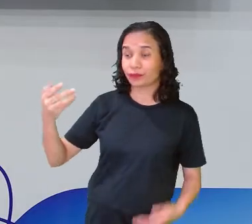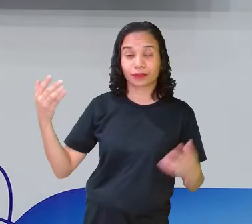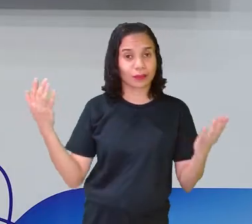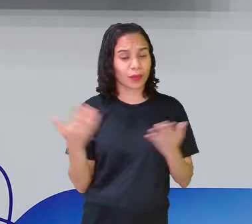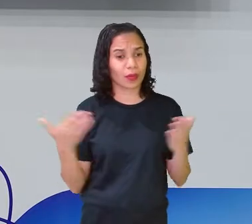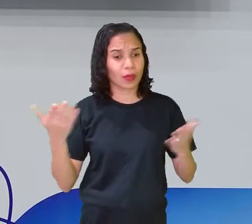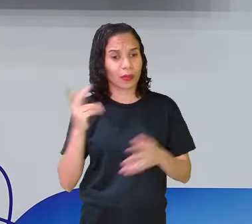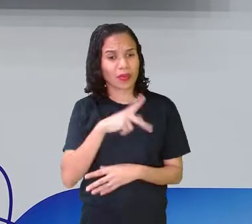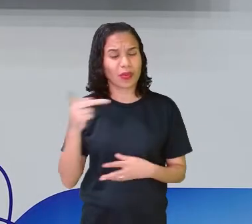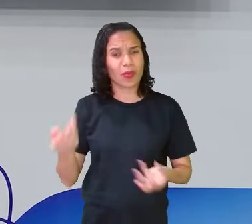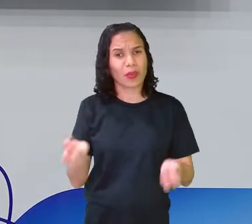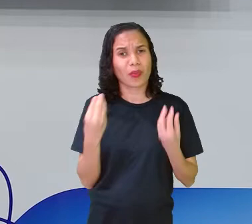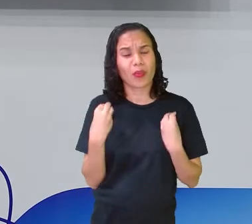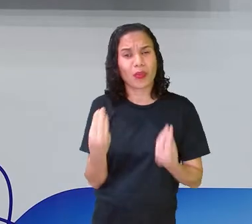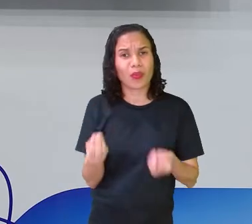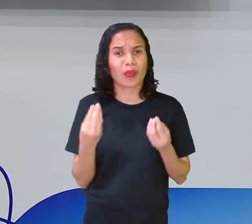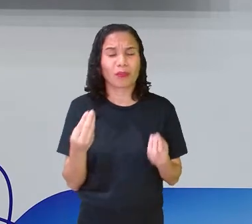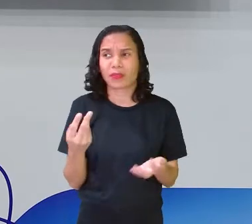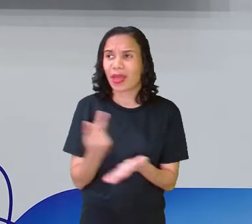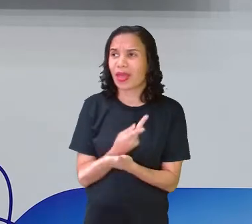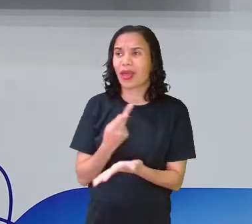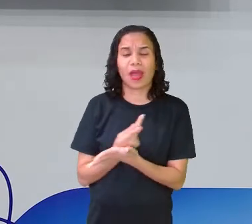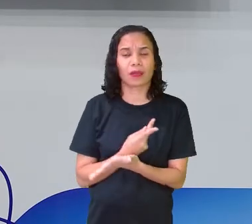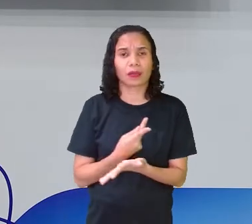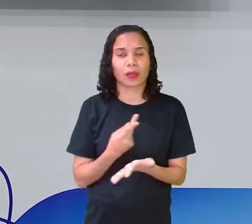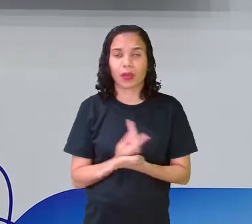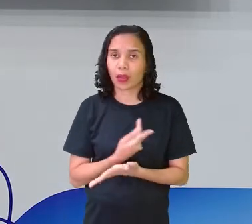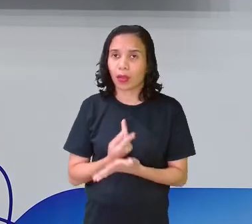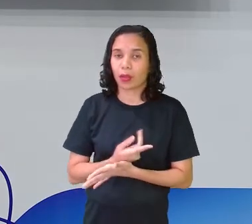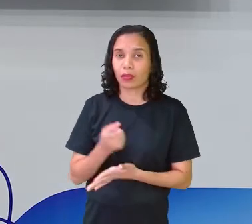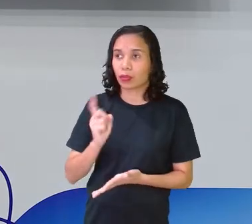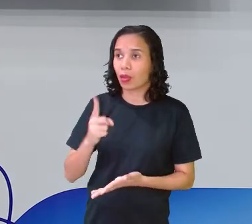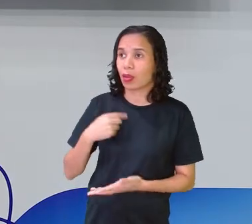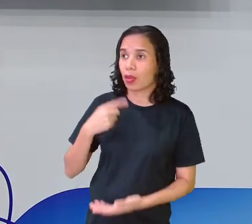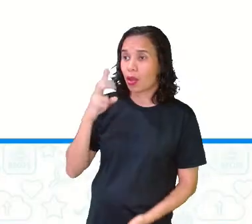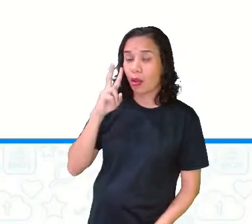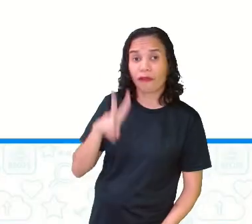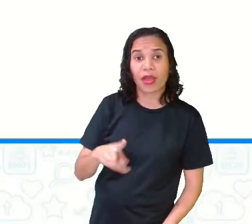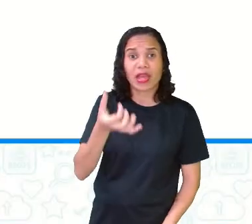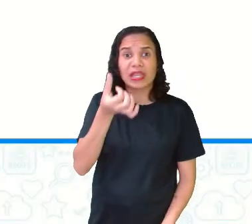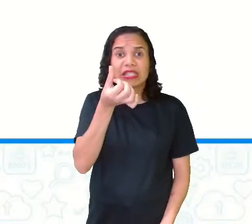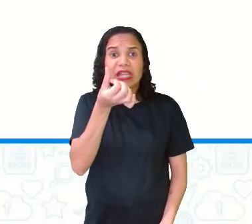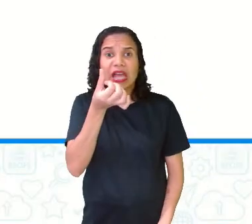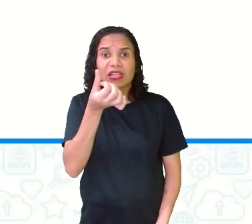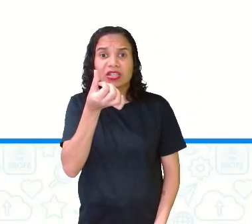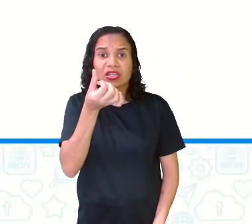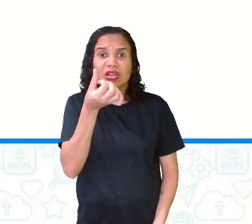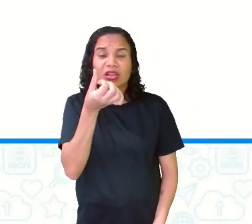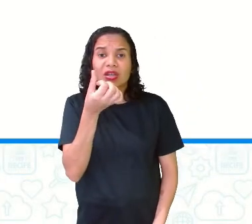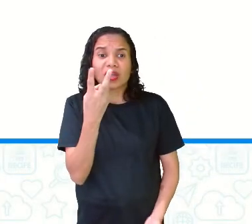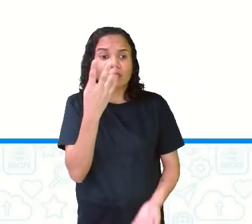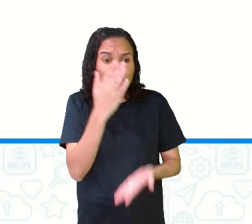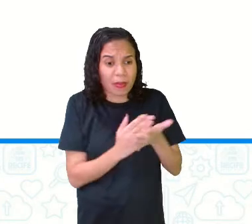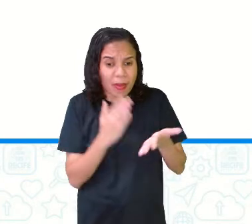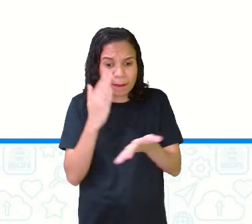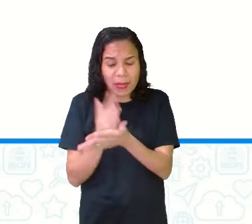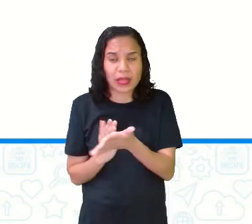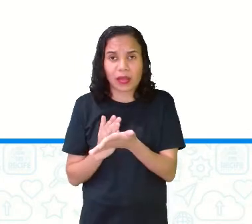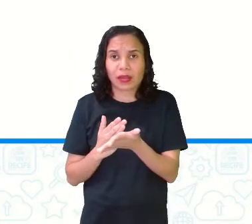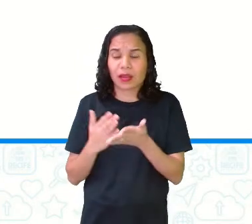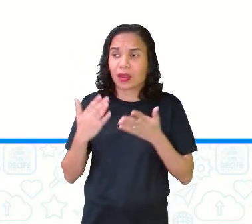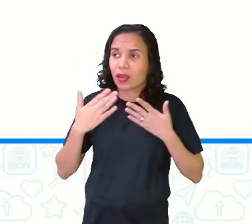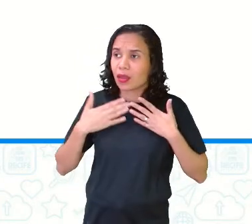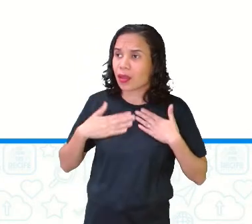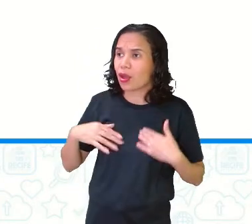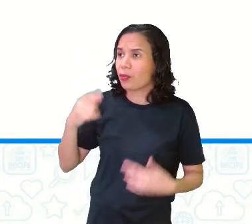agora, professora? Professora, tá errado, tá errado. Aqui eu estou vendo 6 quadrados inteiros e tudo pela metade.